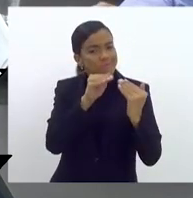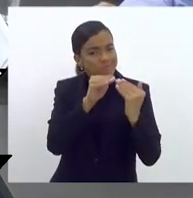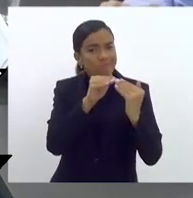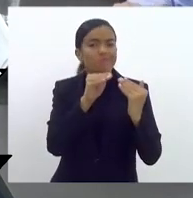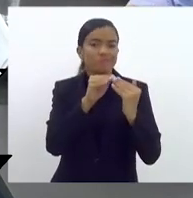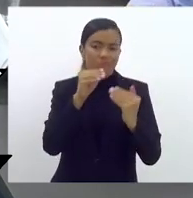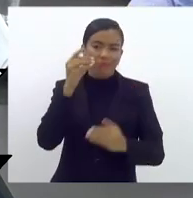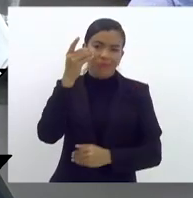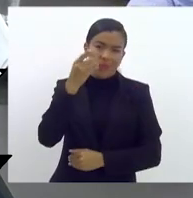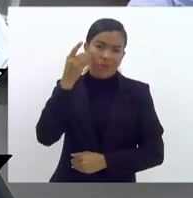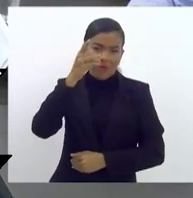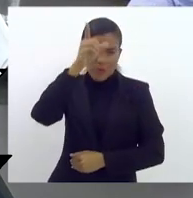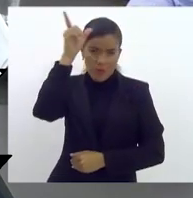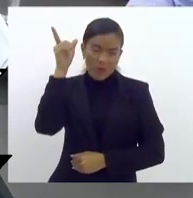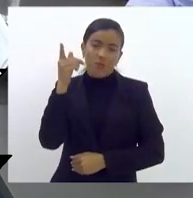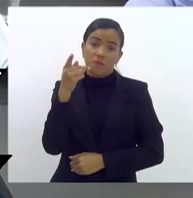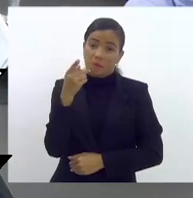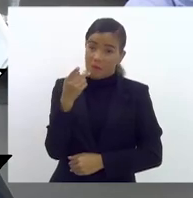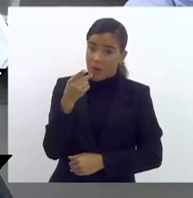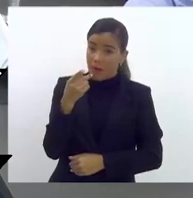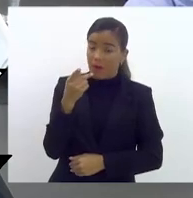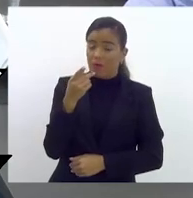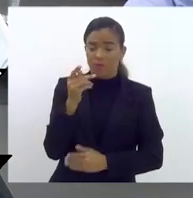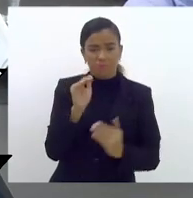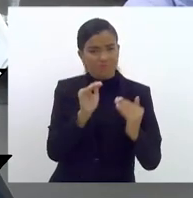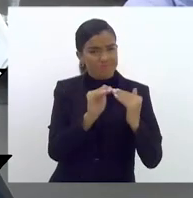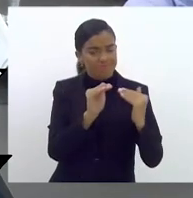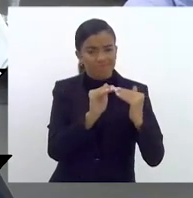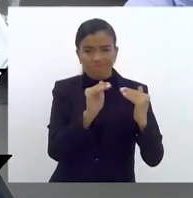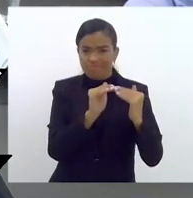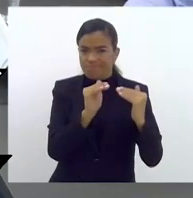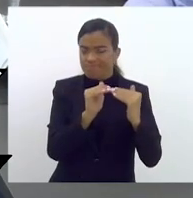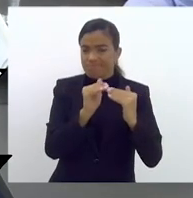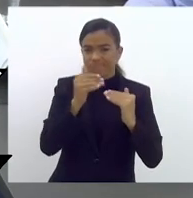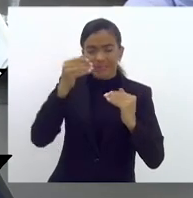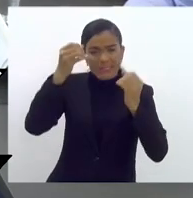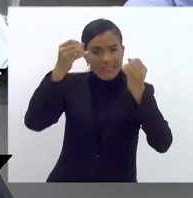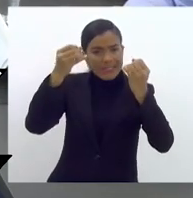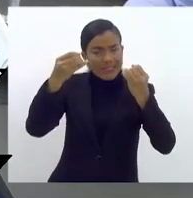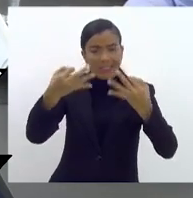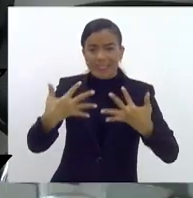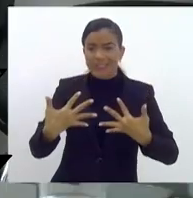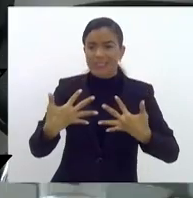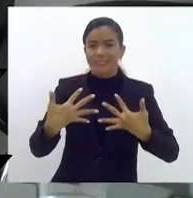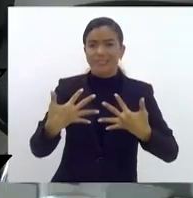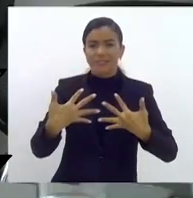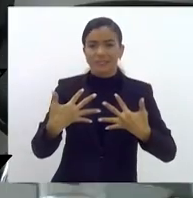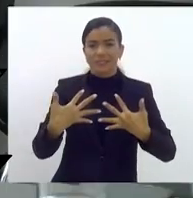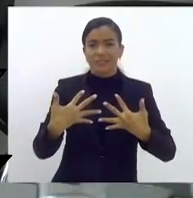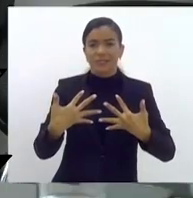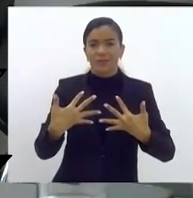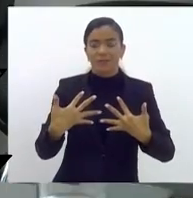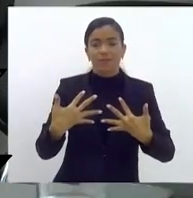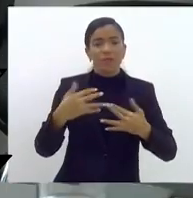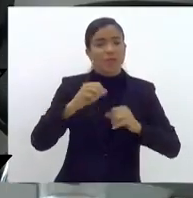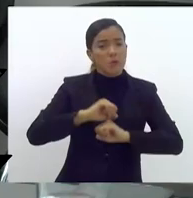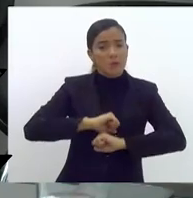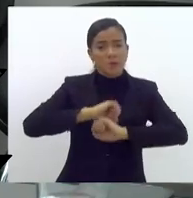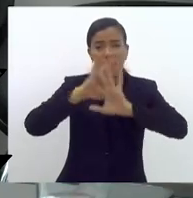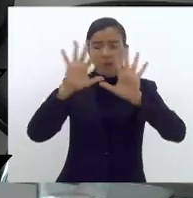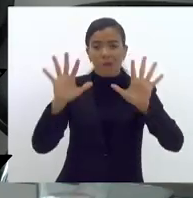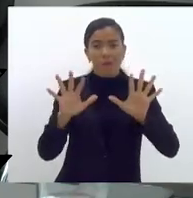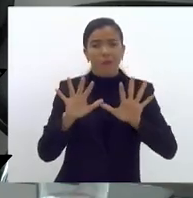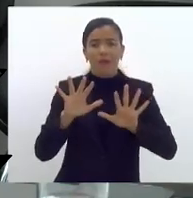Luiz Paulo Deputado Luiz Paulo coloca assim com muita clareza né